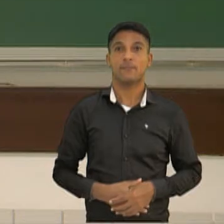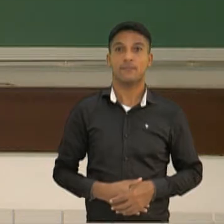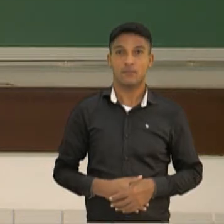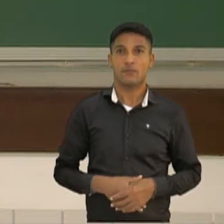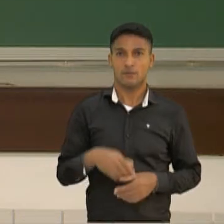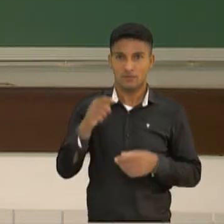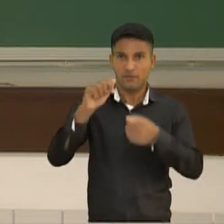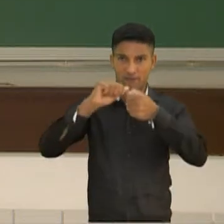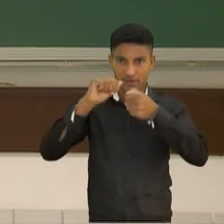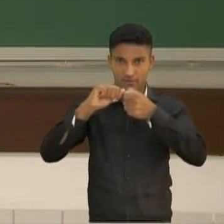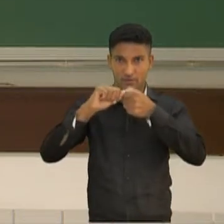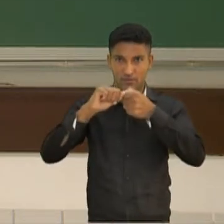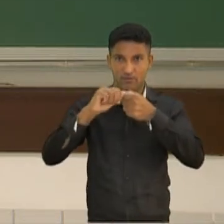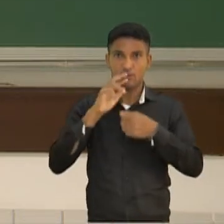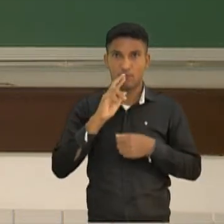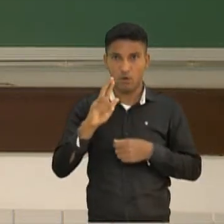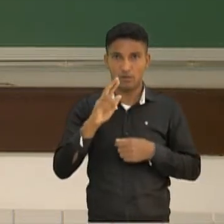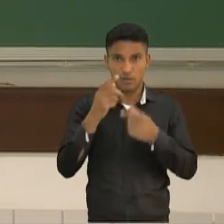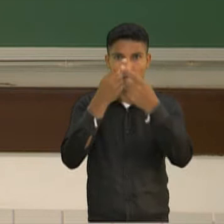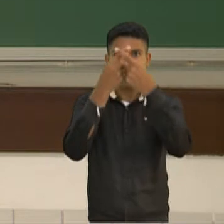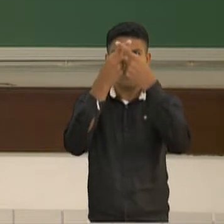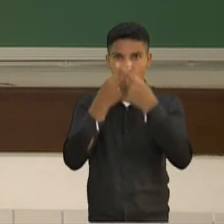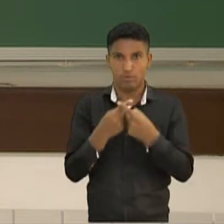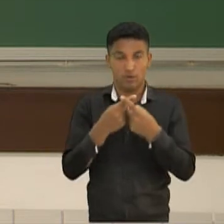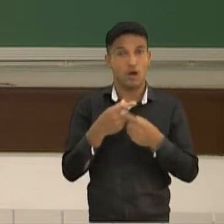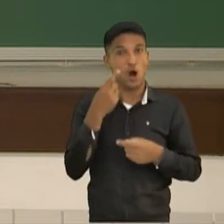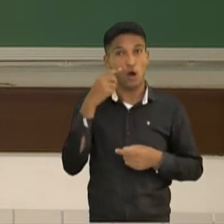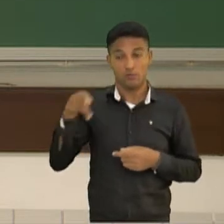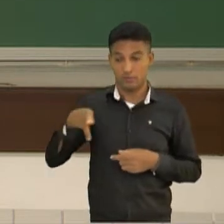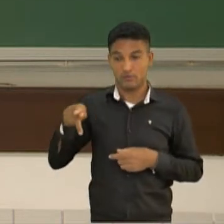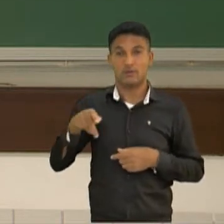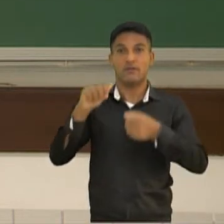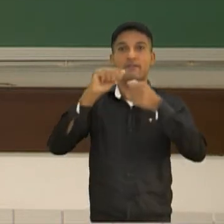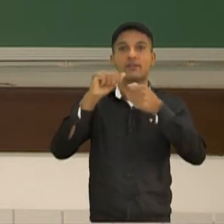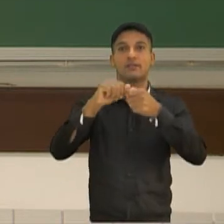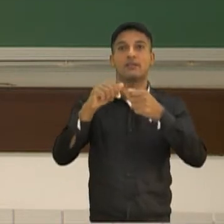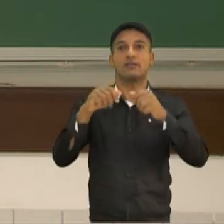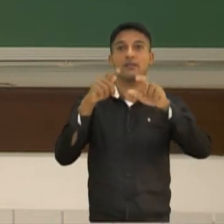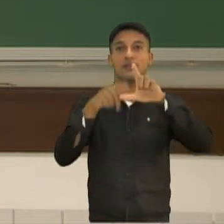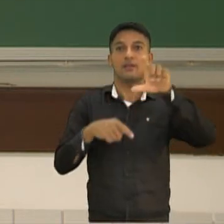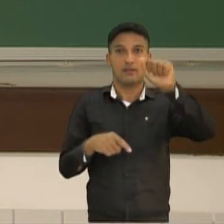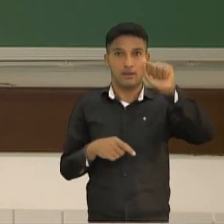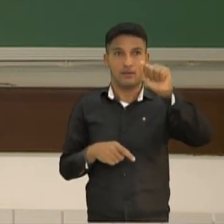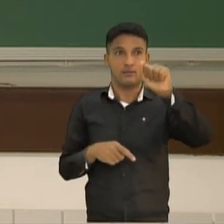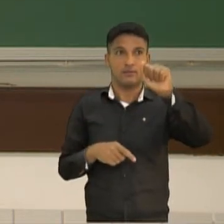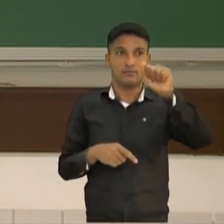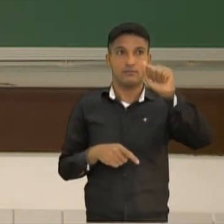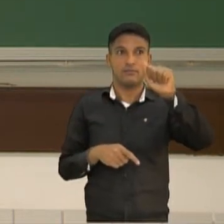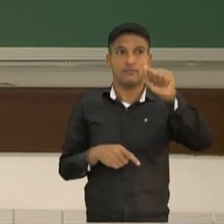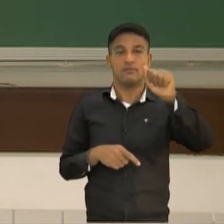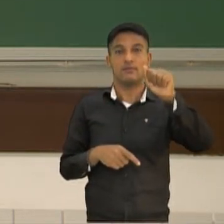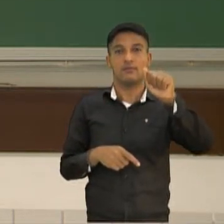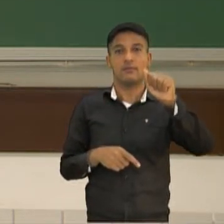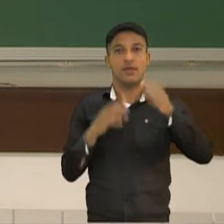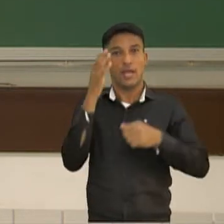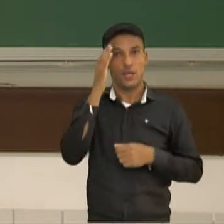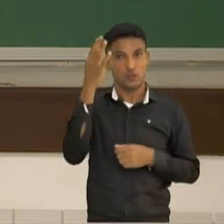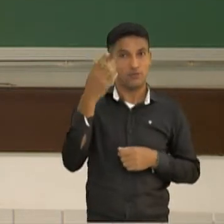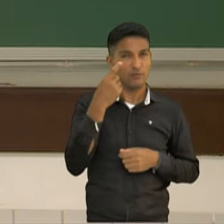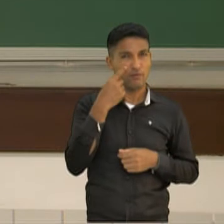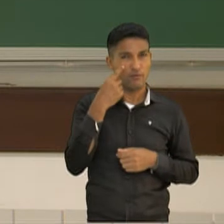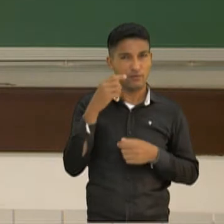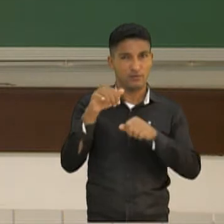E aí, fizeram? Olha, a professora vai fazer a letra A primeiro, resolver a letra A, para a gente poder ver como é que eu posso